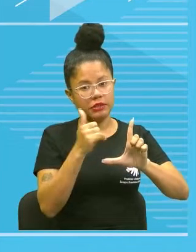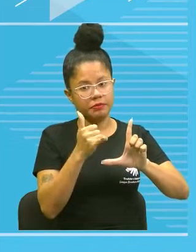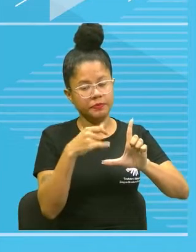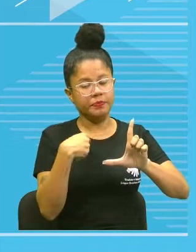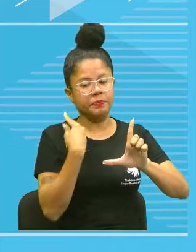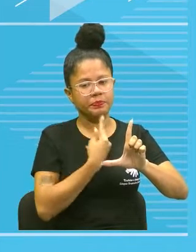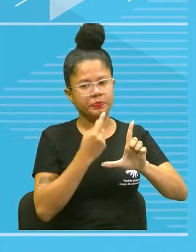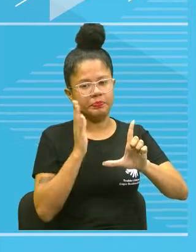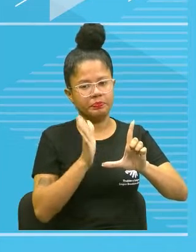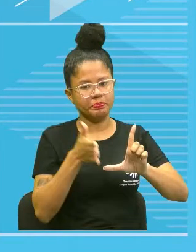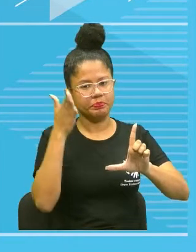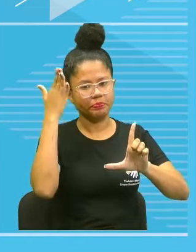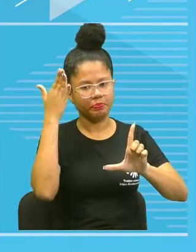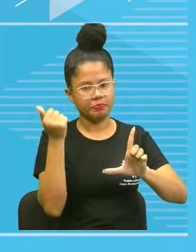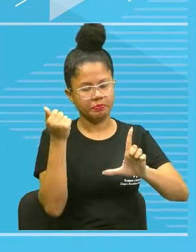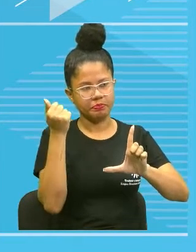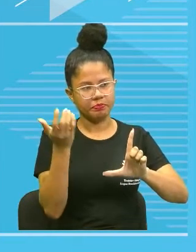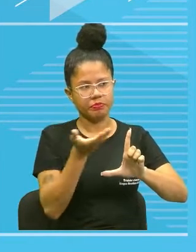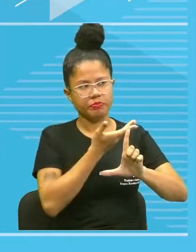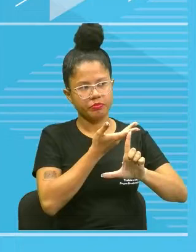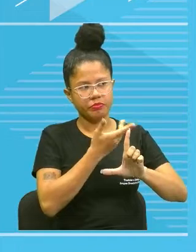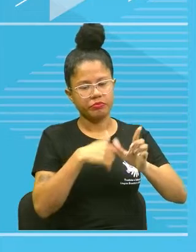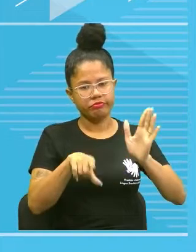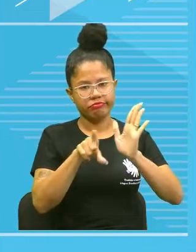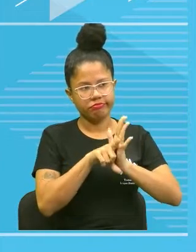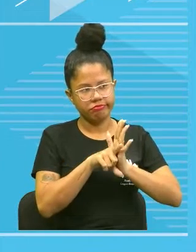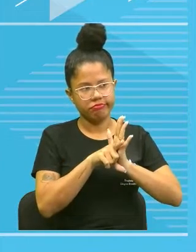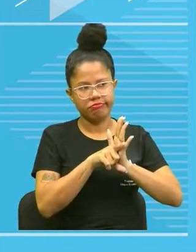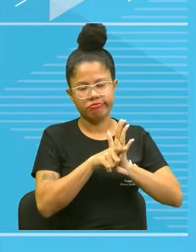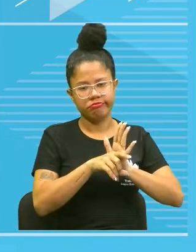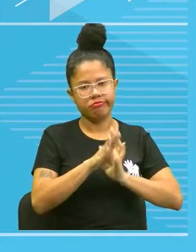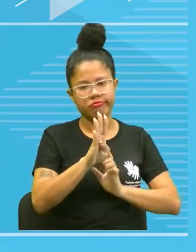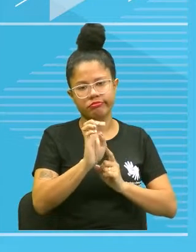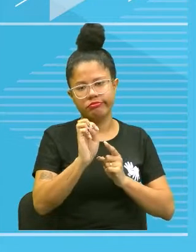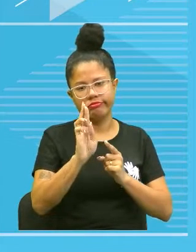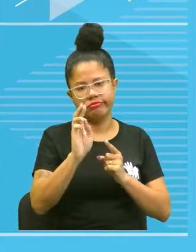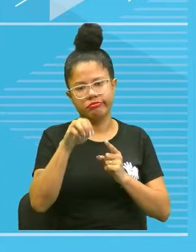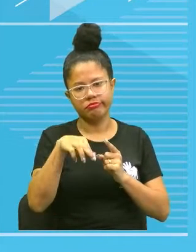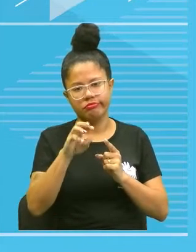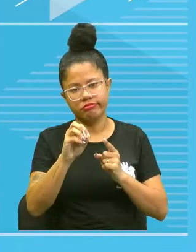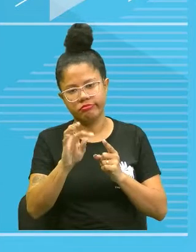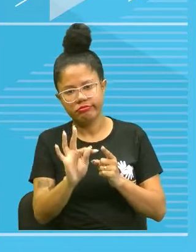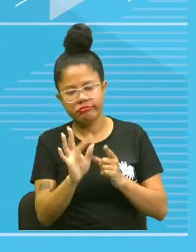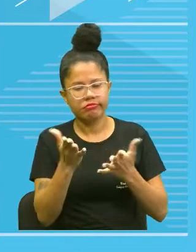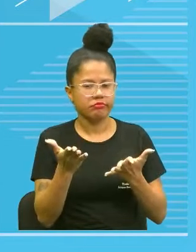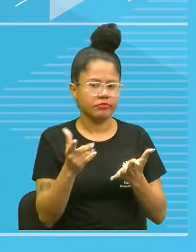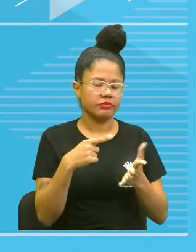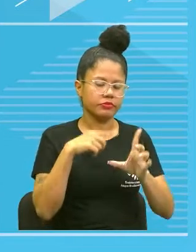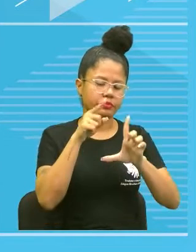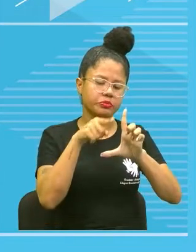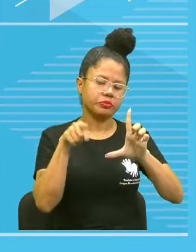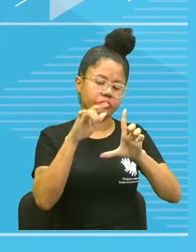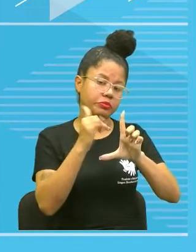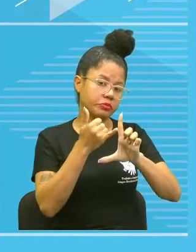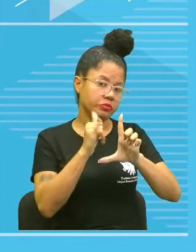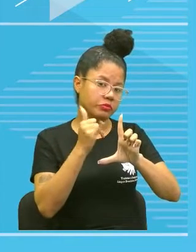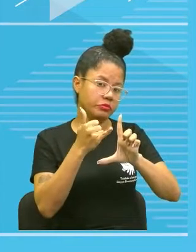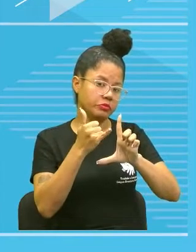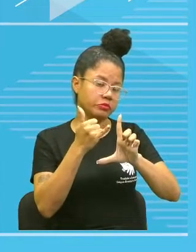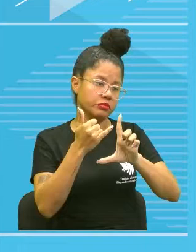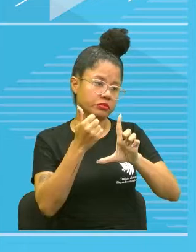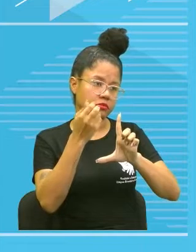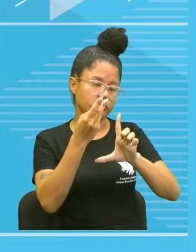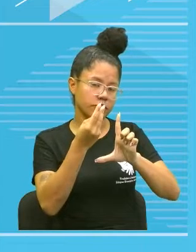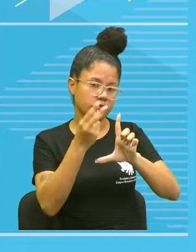definiu na parte de leis de Boyle, né, aquela parte de leis da termodinâmica, é um trabalho que é a energia gasta